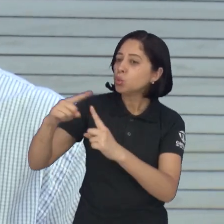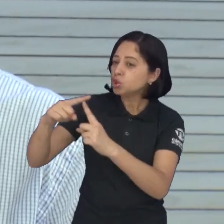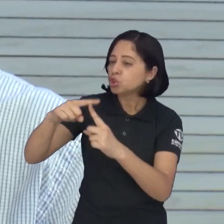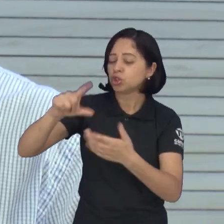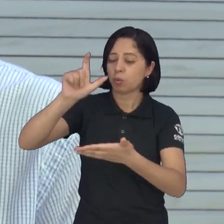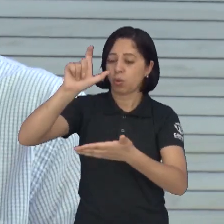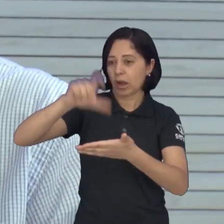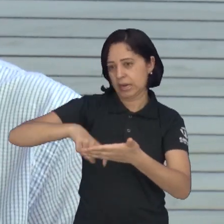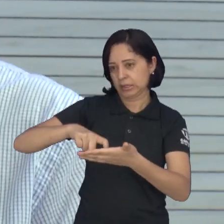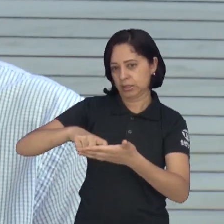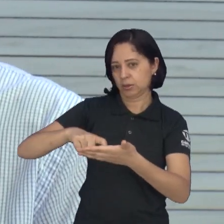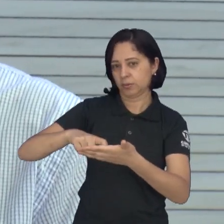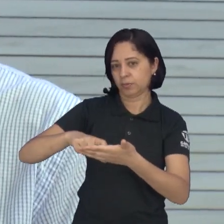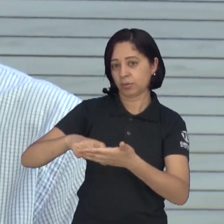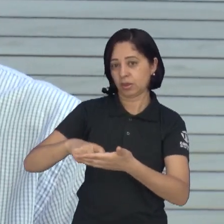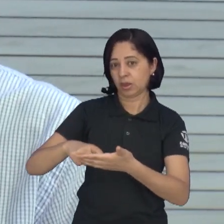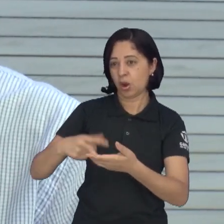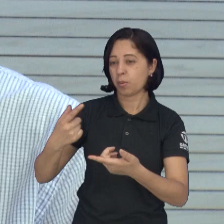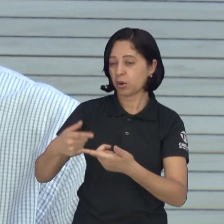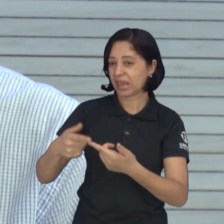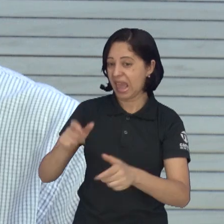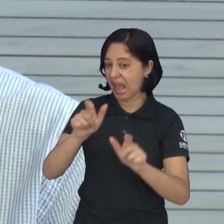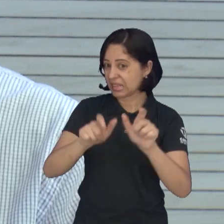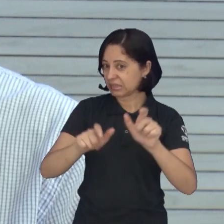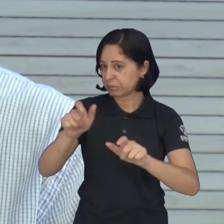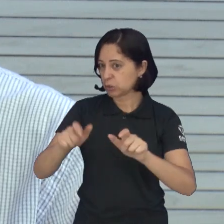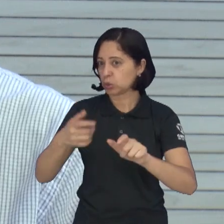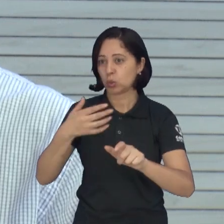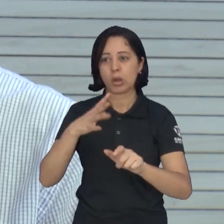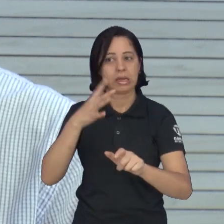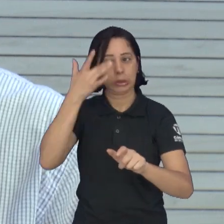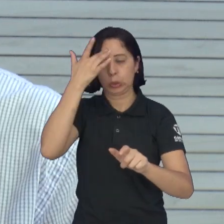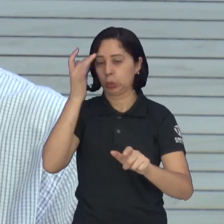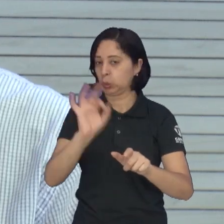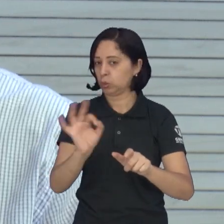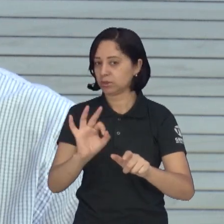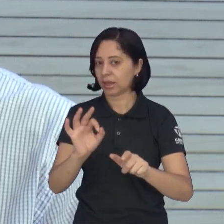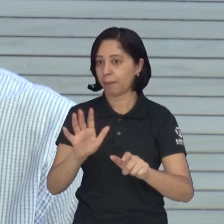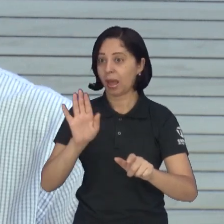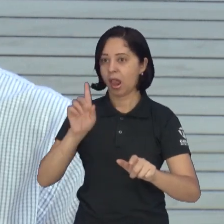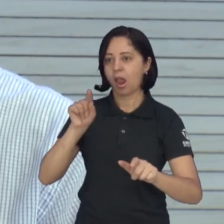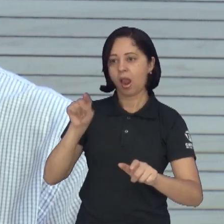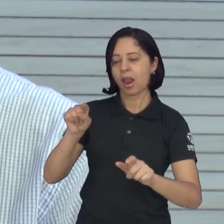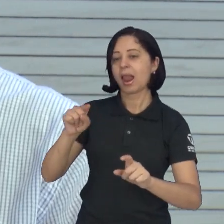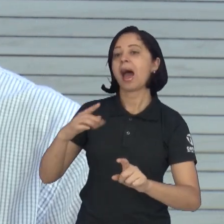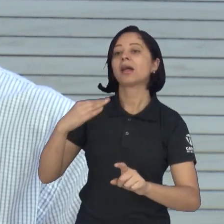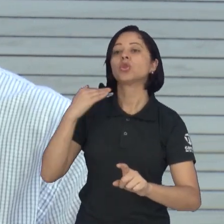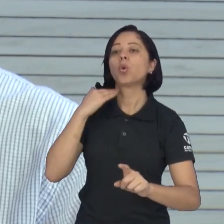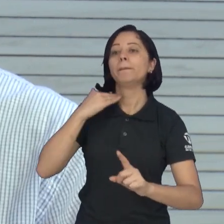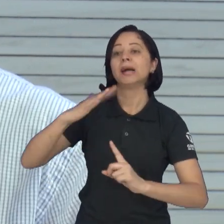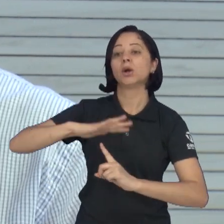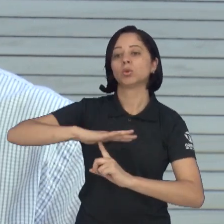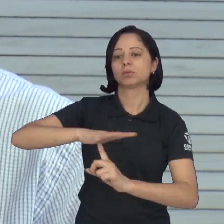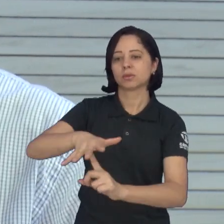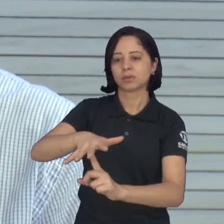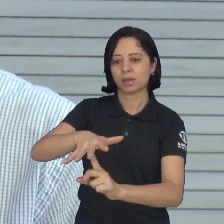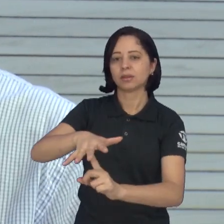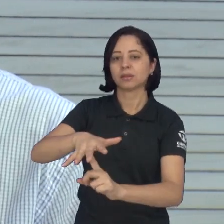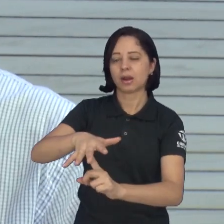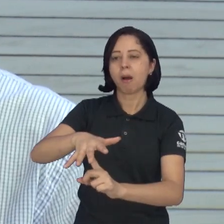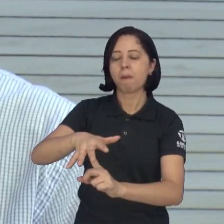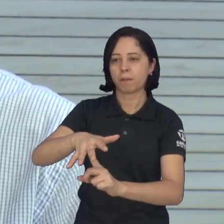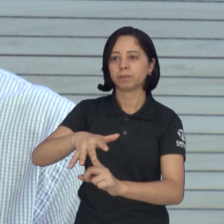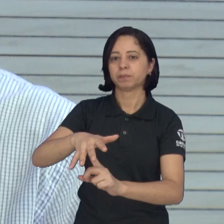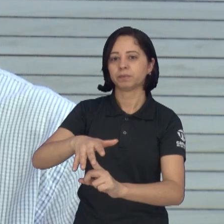hoje, as pessoas não conhecem, mas existe um comparativo no site do Banco Central, né? Banco Central do